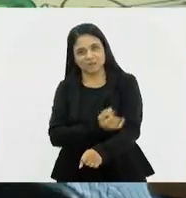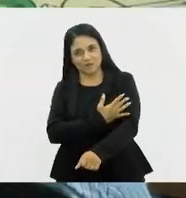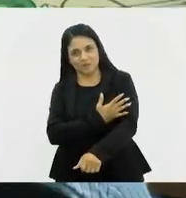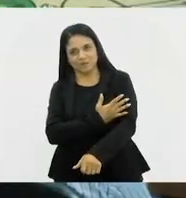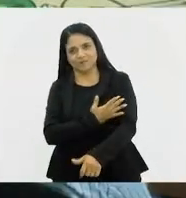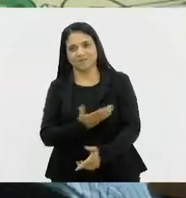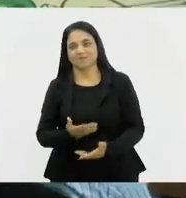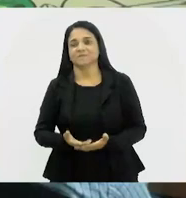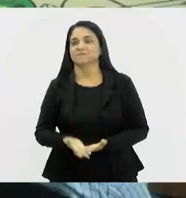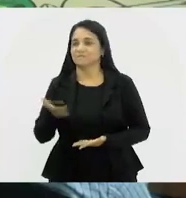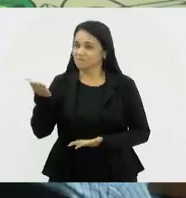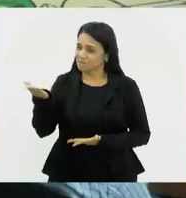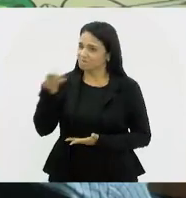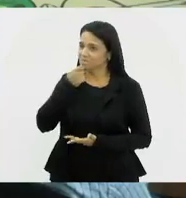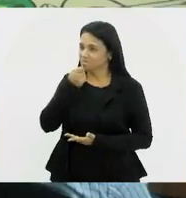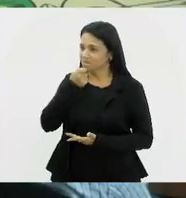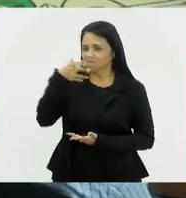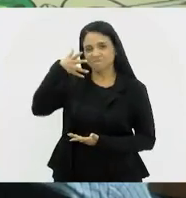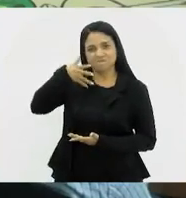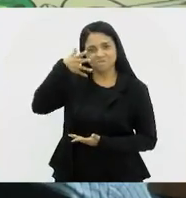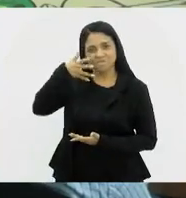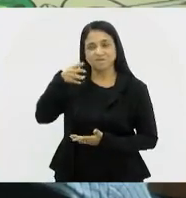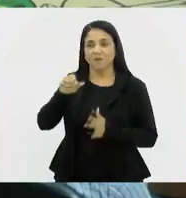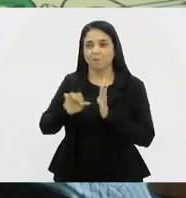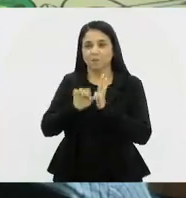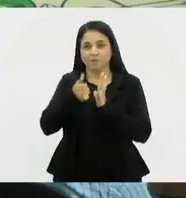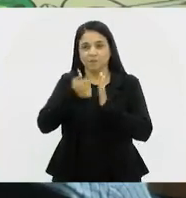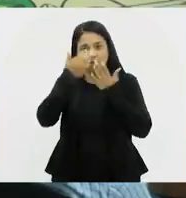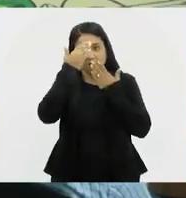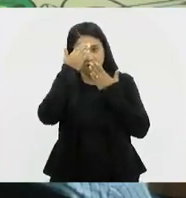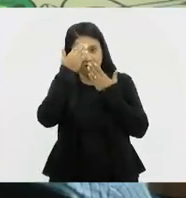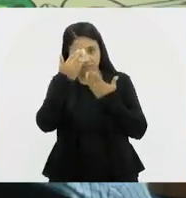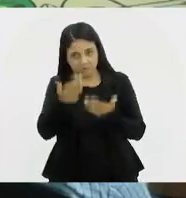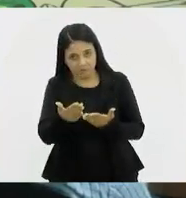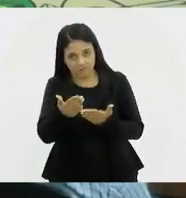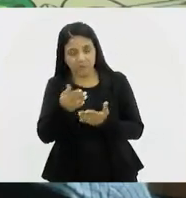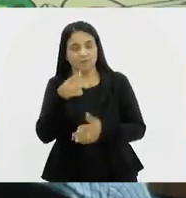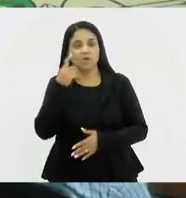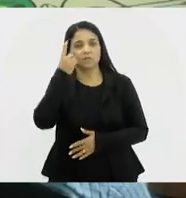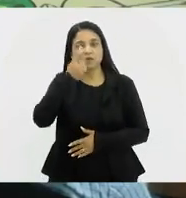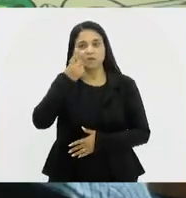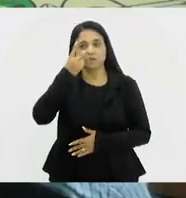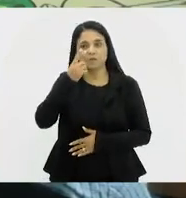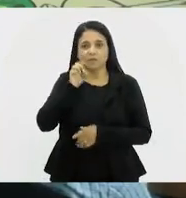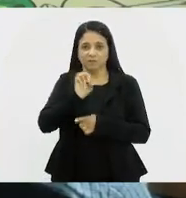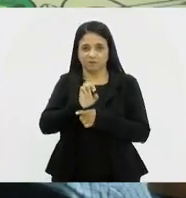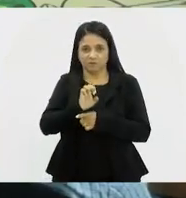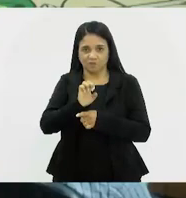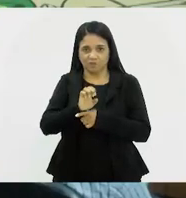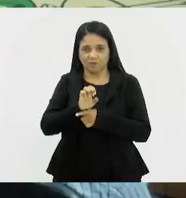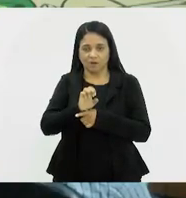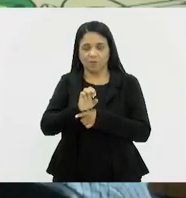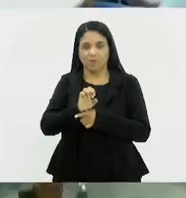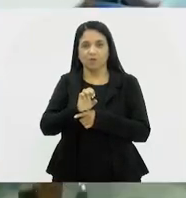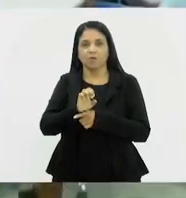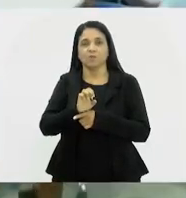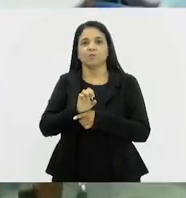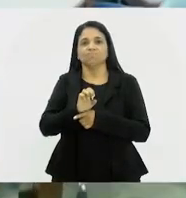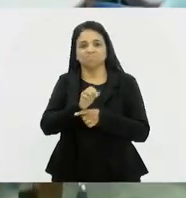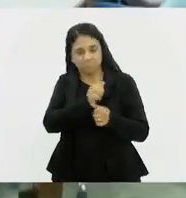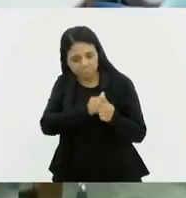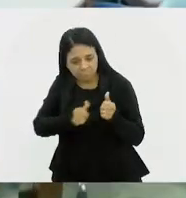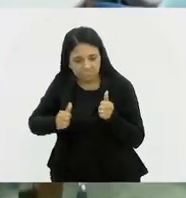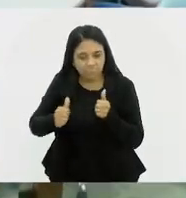palavra, doutora. Em primeiro lugar, eu quero agradecer ao nosso deputado estadual, que vem à frente